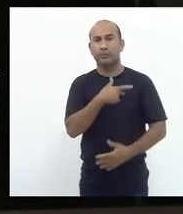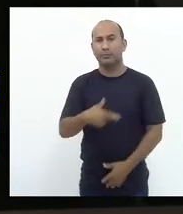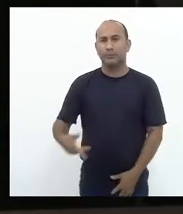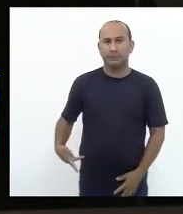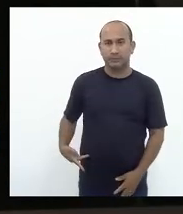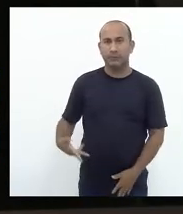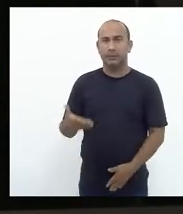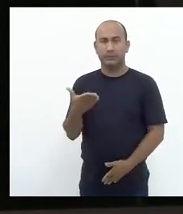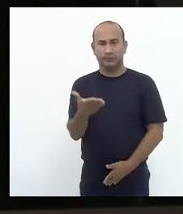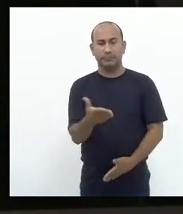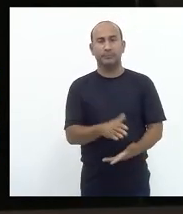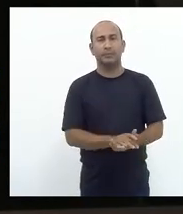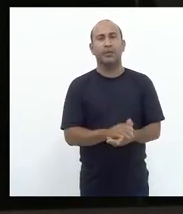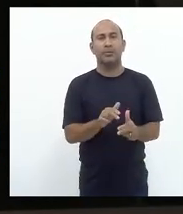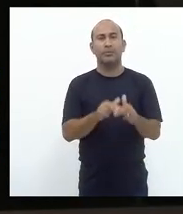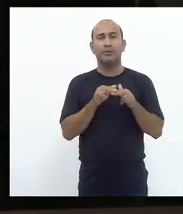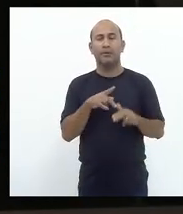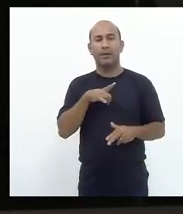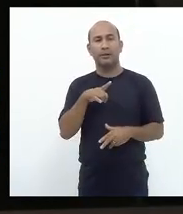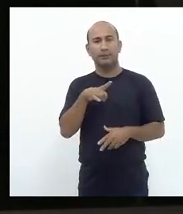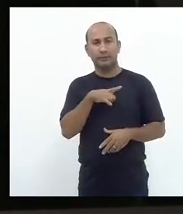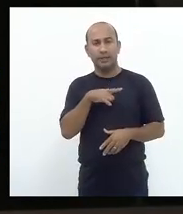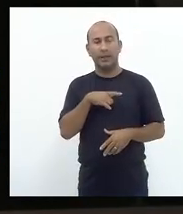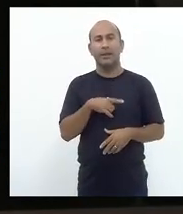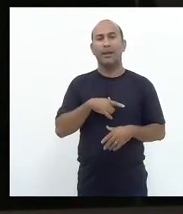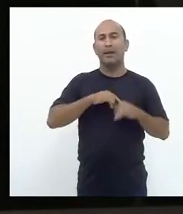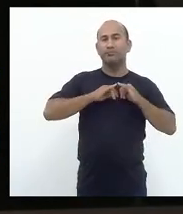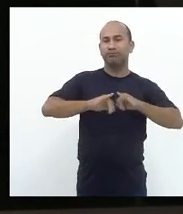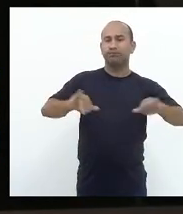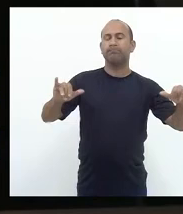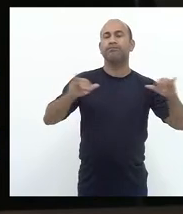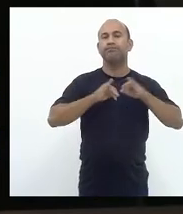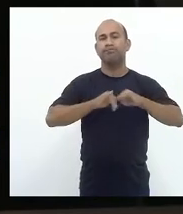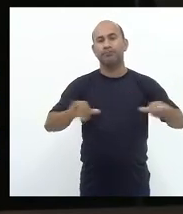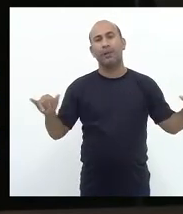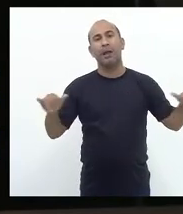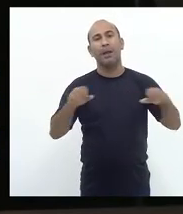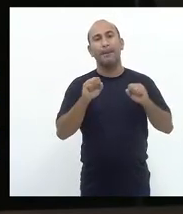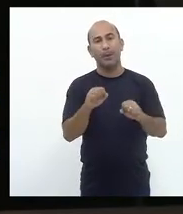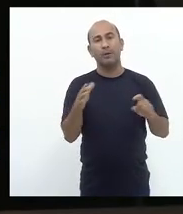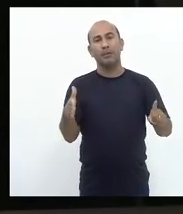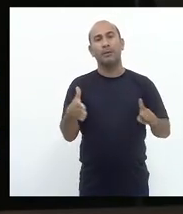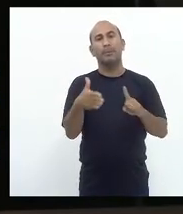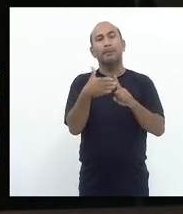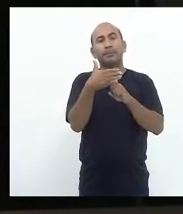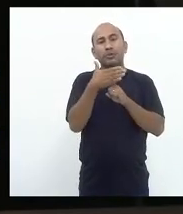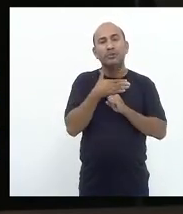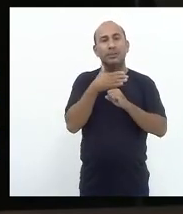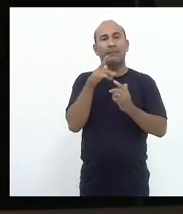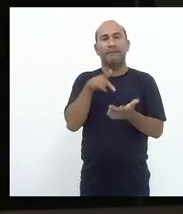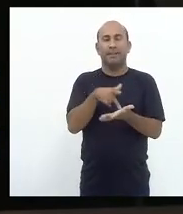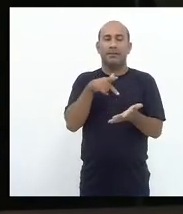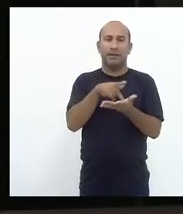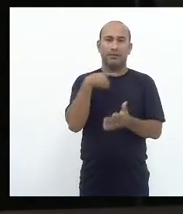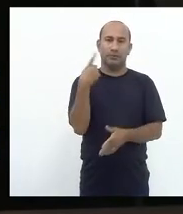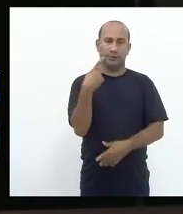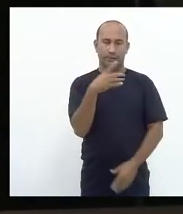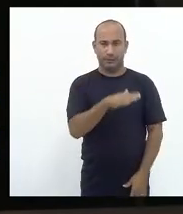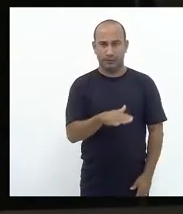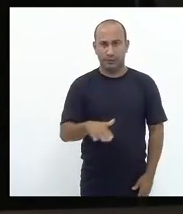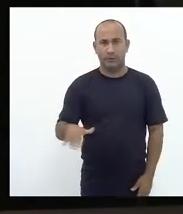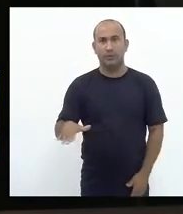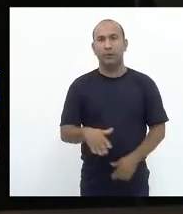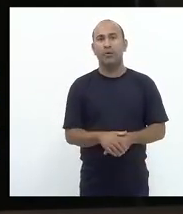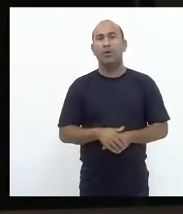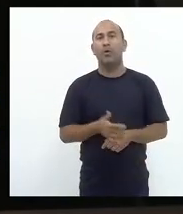Vossa Excelência para que a gente tenha o máximo de divulgação e possa proteger de fato as nossas crianças.